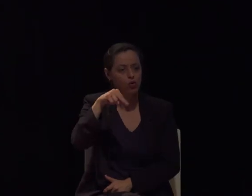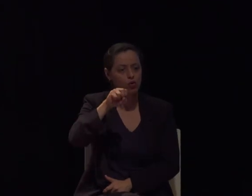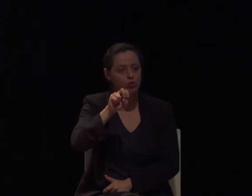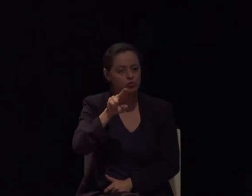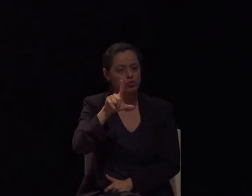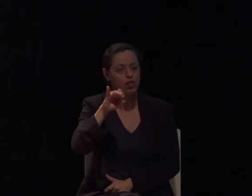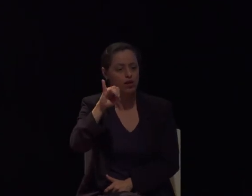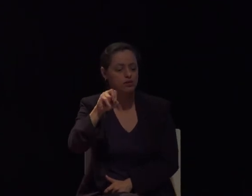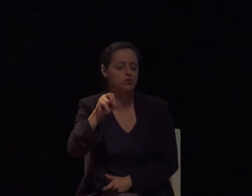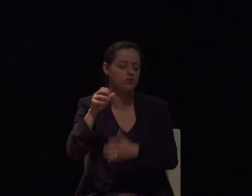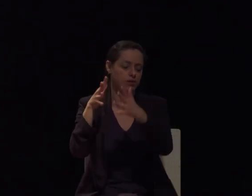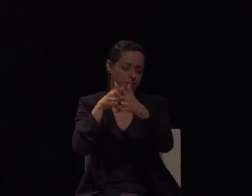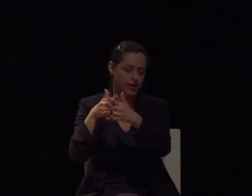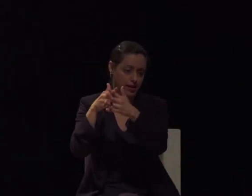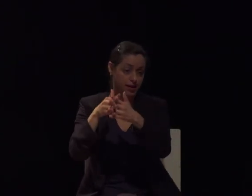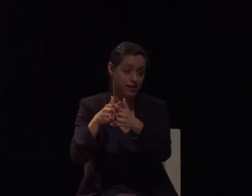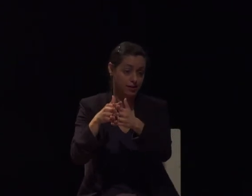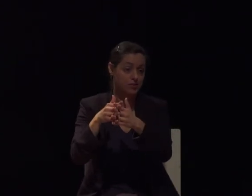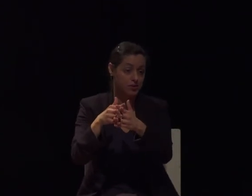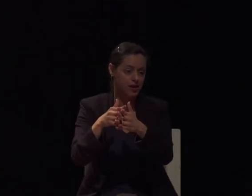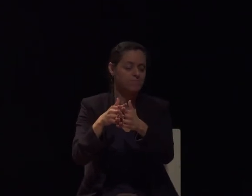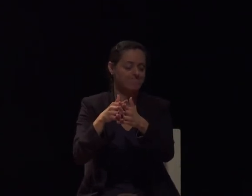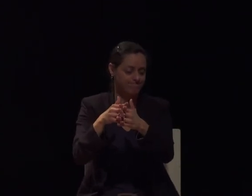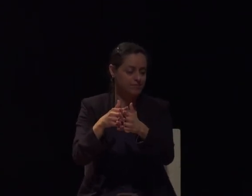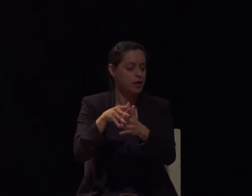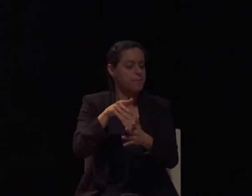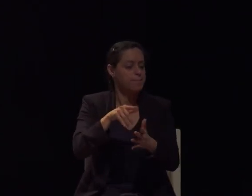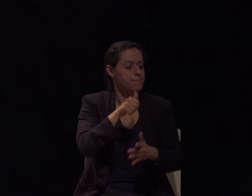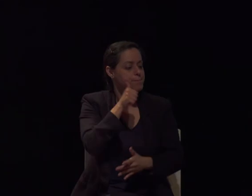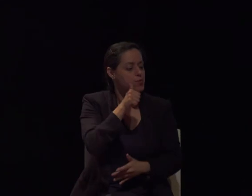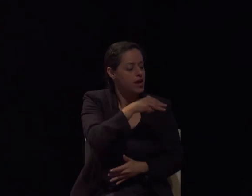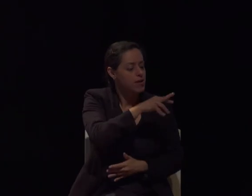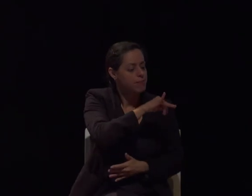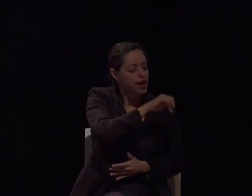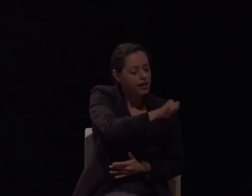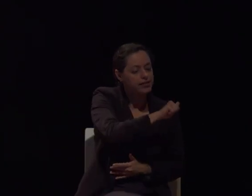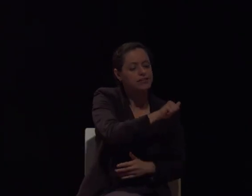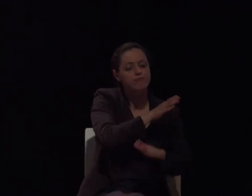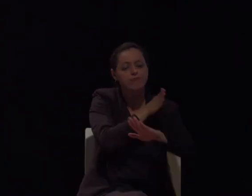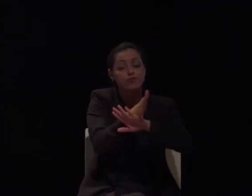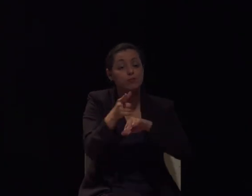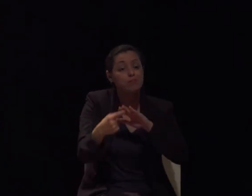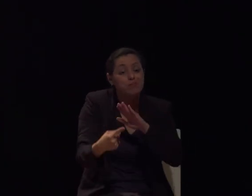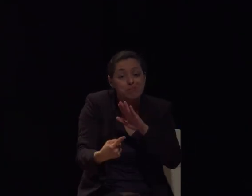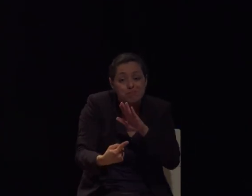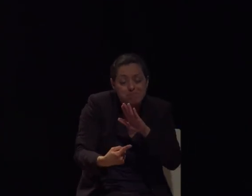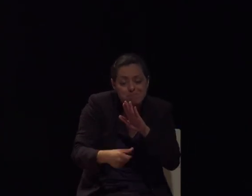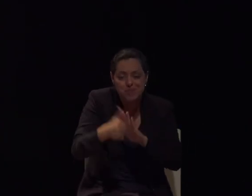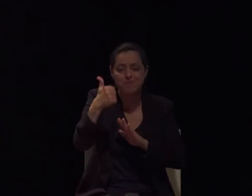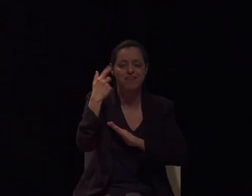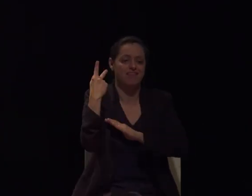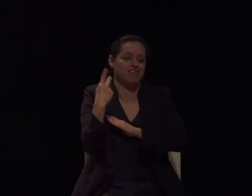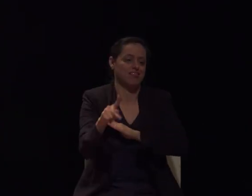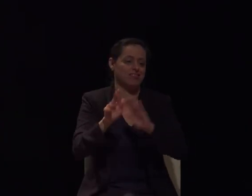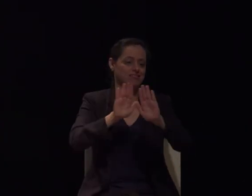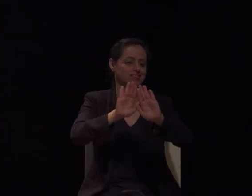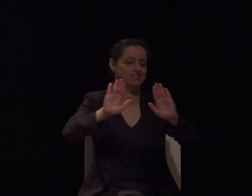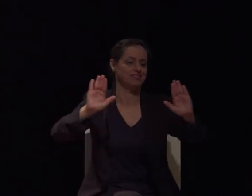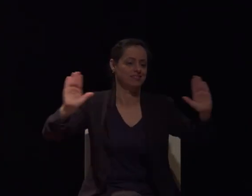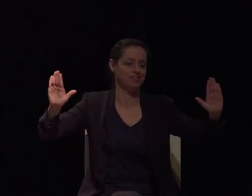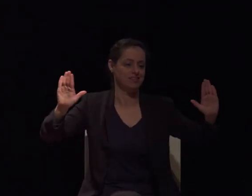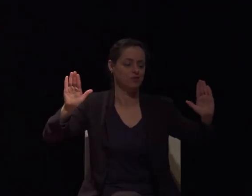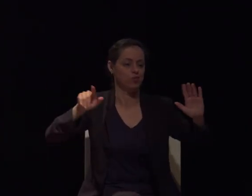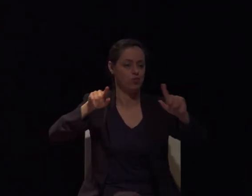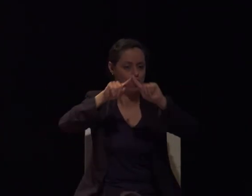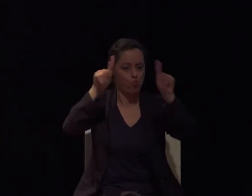ver de novo como é importante que a opinião das pessoas não negras é e não